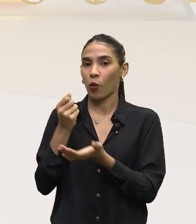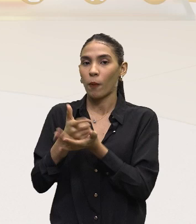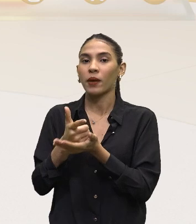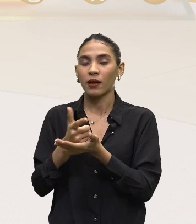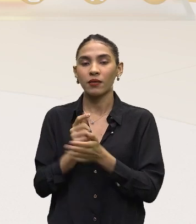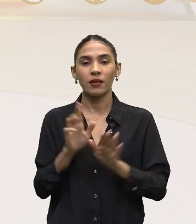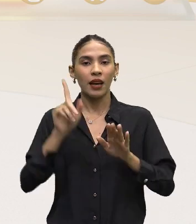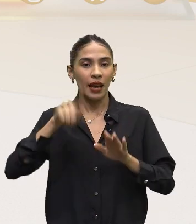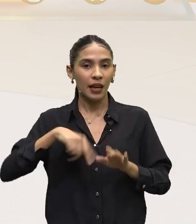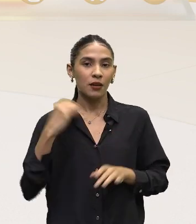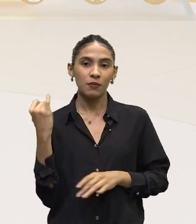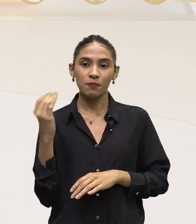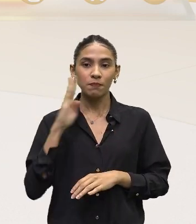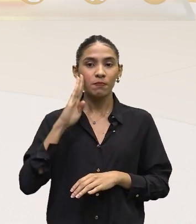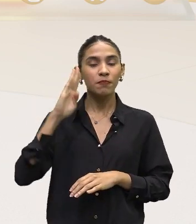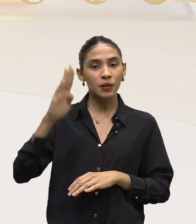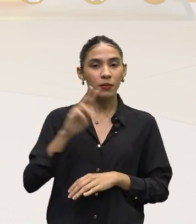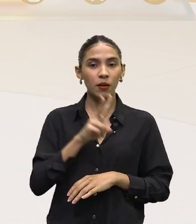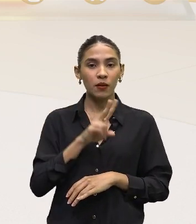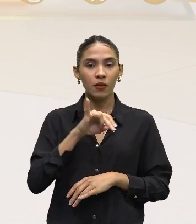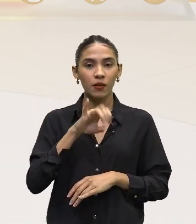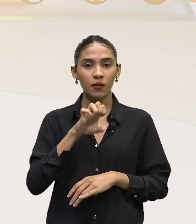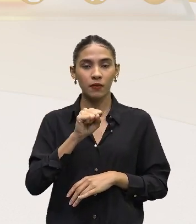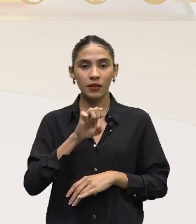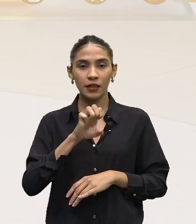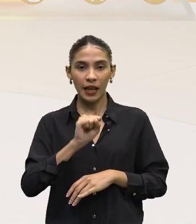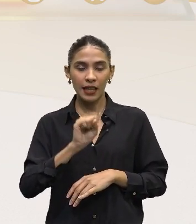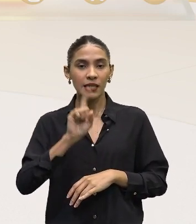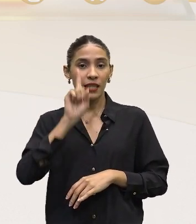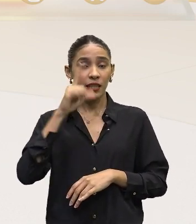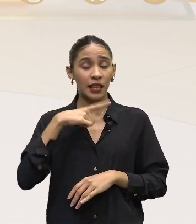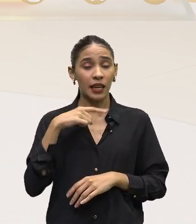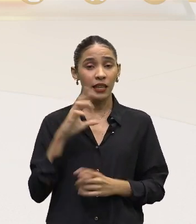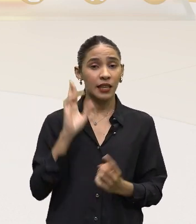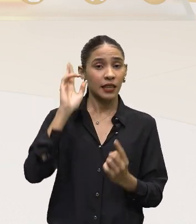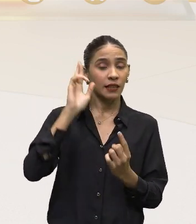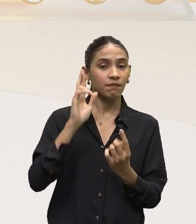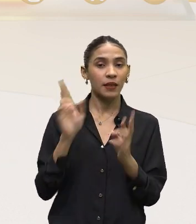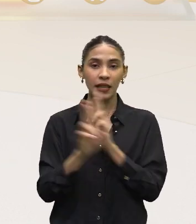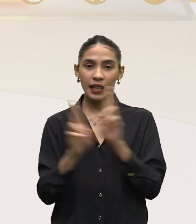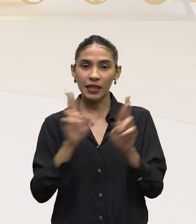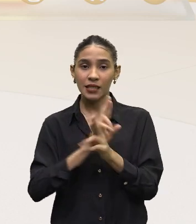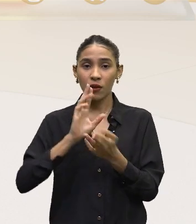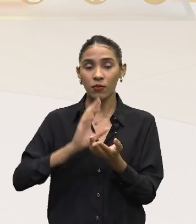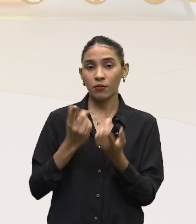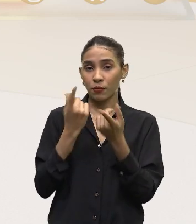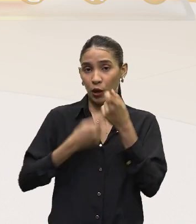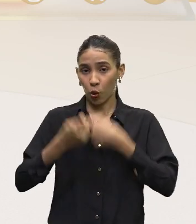esses são os principais vieses que a gente tem em relação aos investimentos.